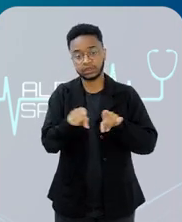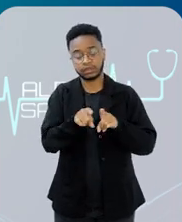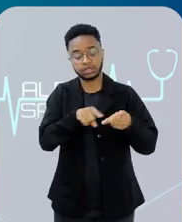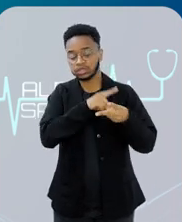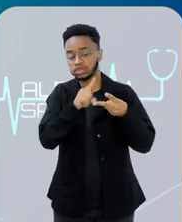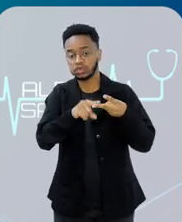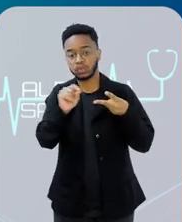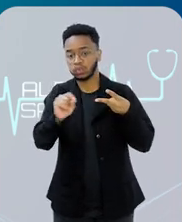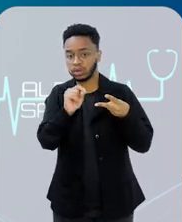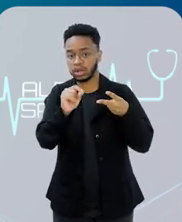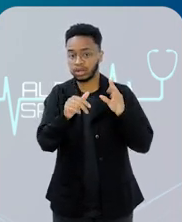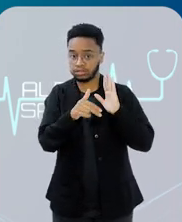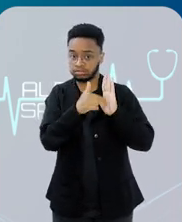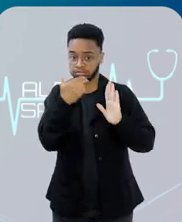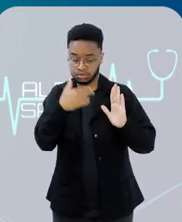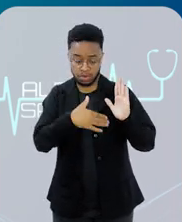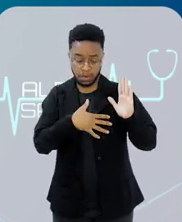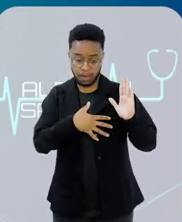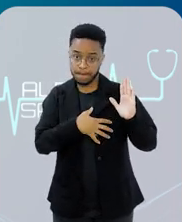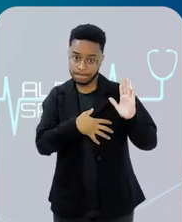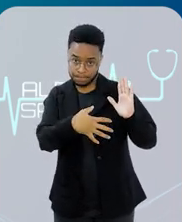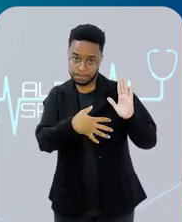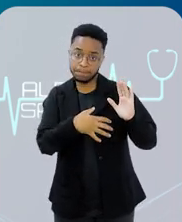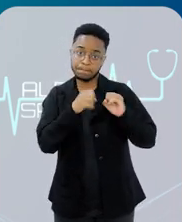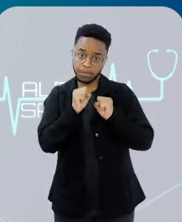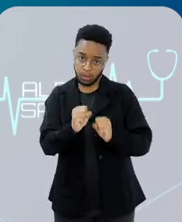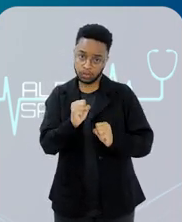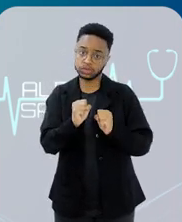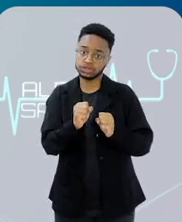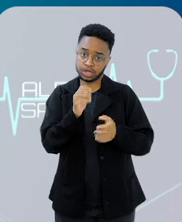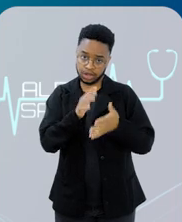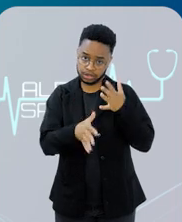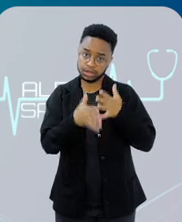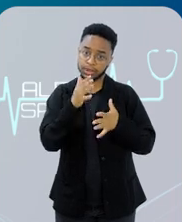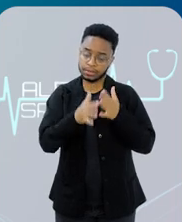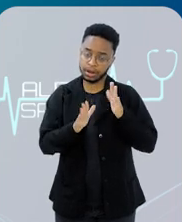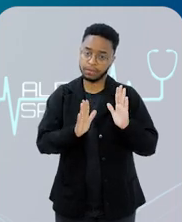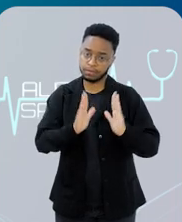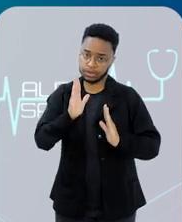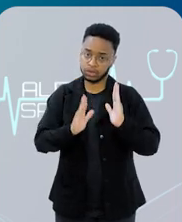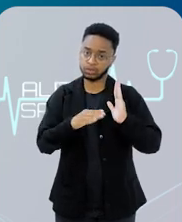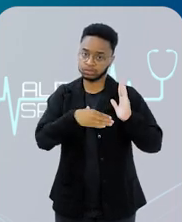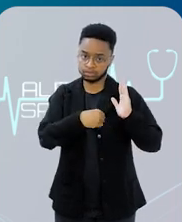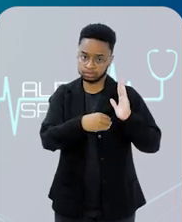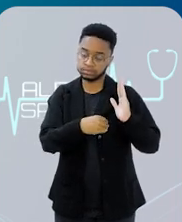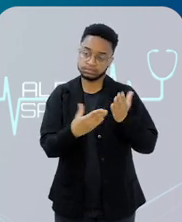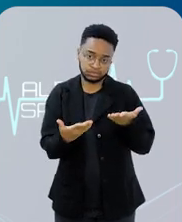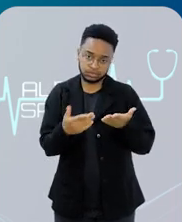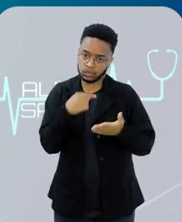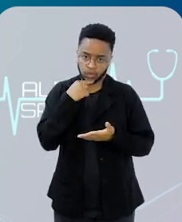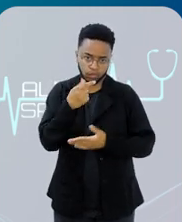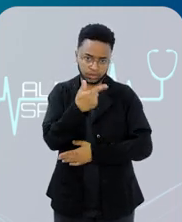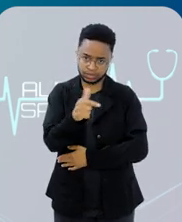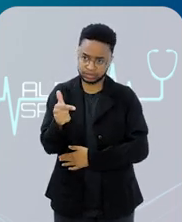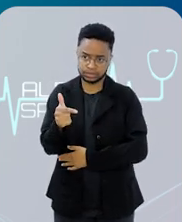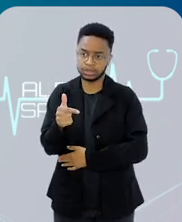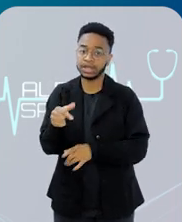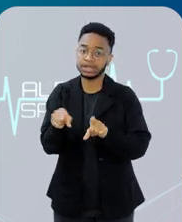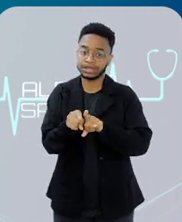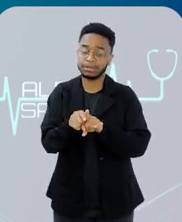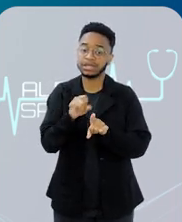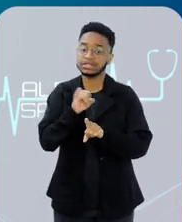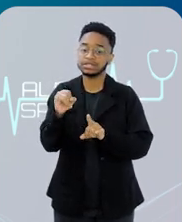os procedimentos sobre a mama podem implicar em dificuldades no período da amamentação, sem dúvida, mesmo